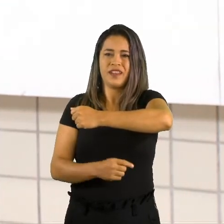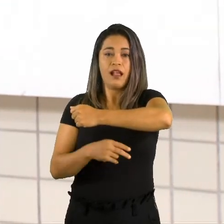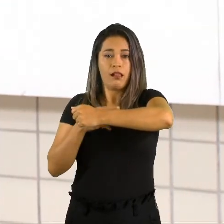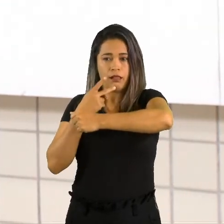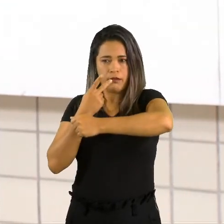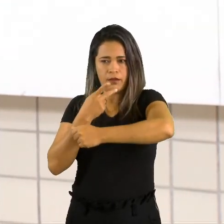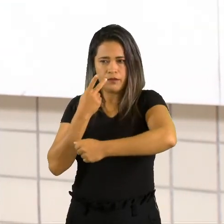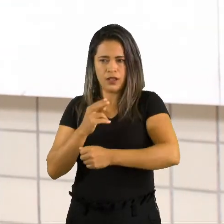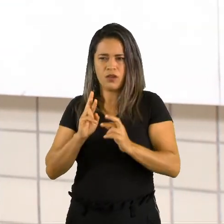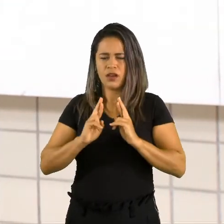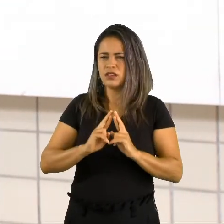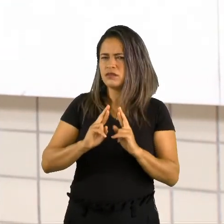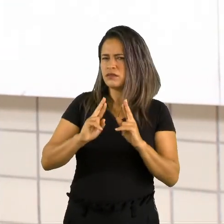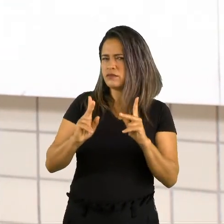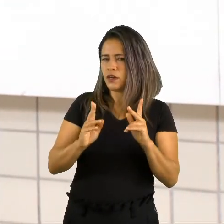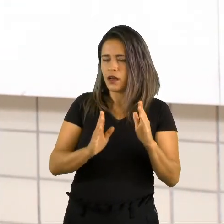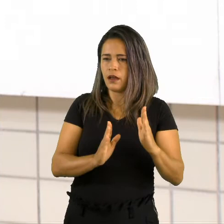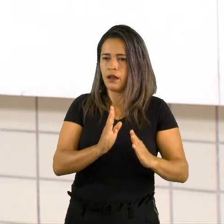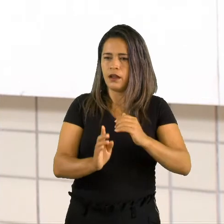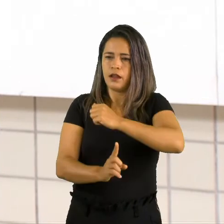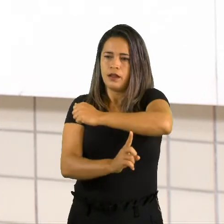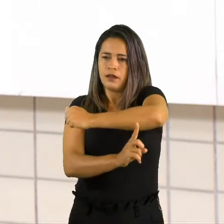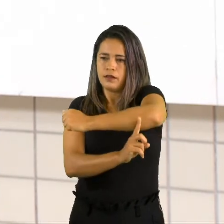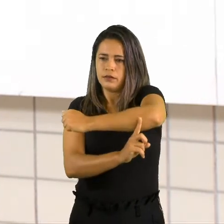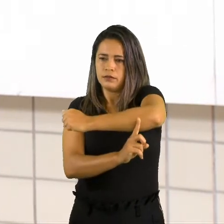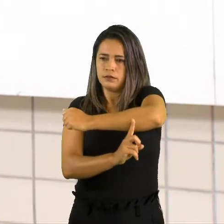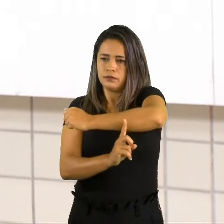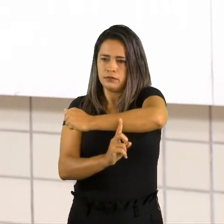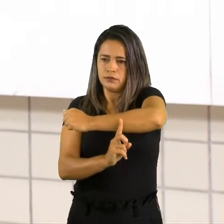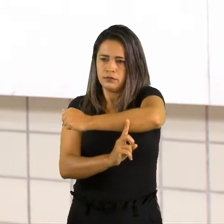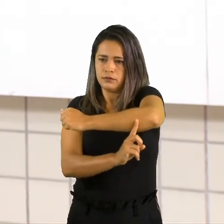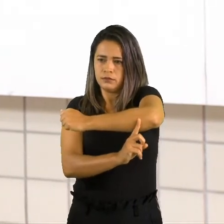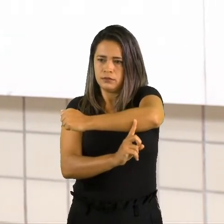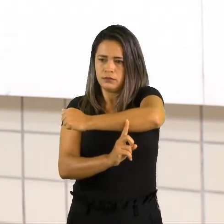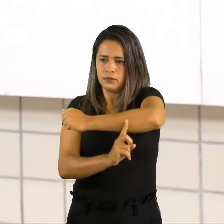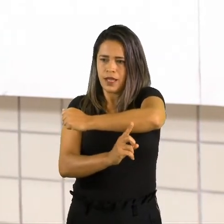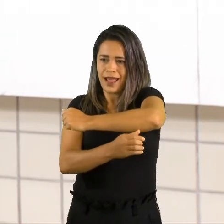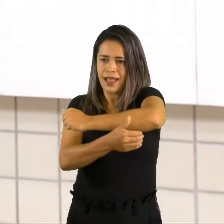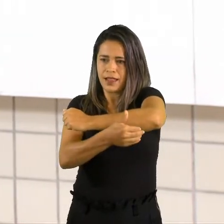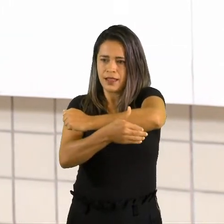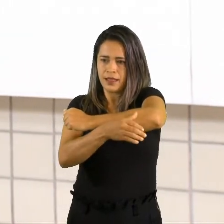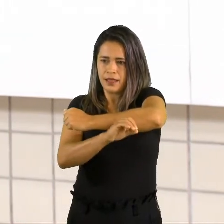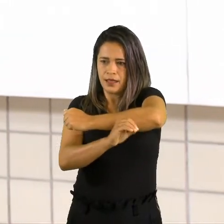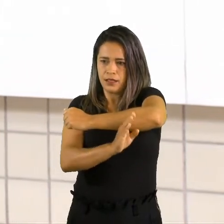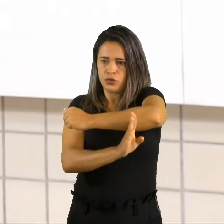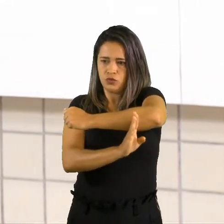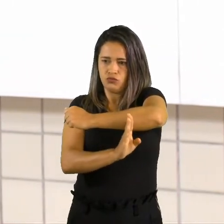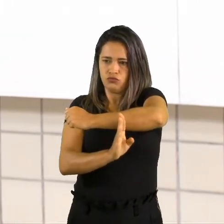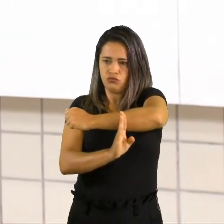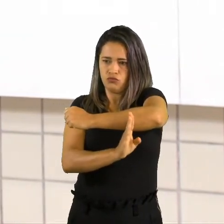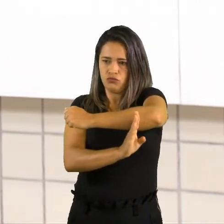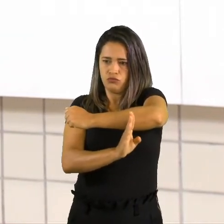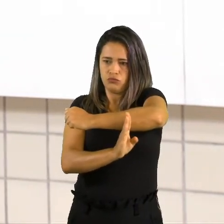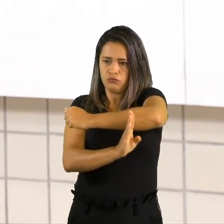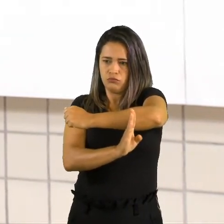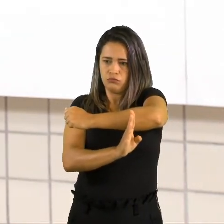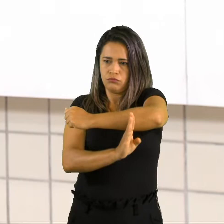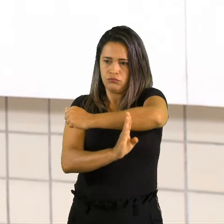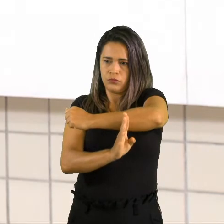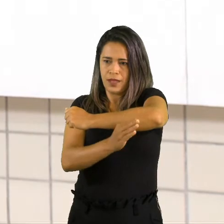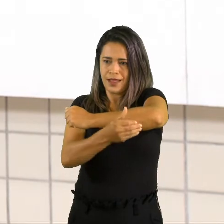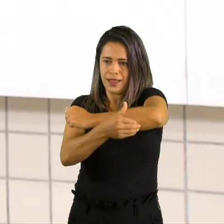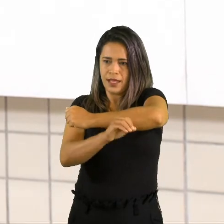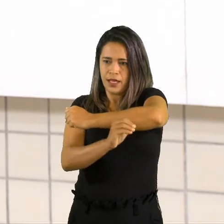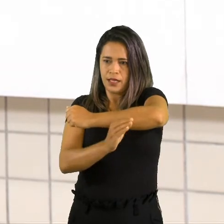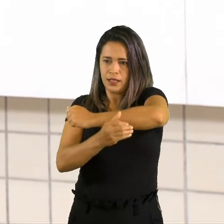que a diferença, ou seja, a distância entre um ponto e outro é 10. É de 10 em 10.